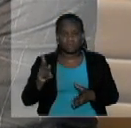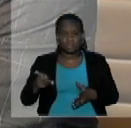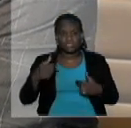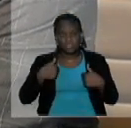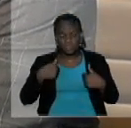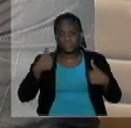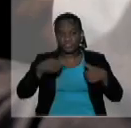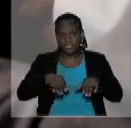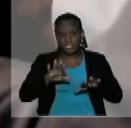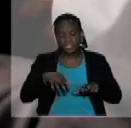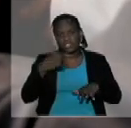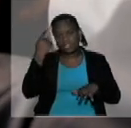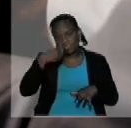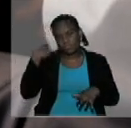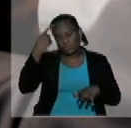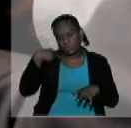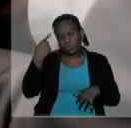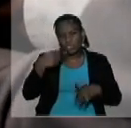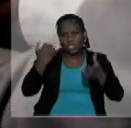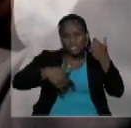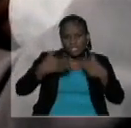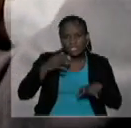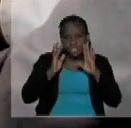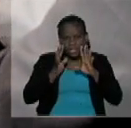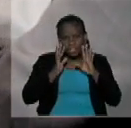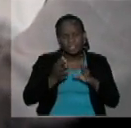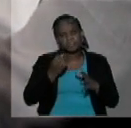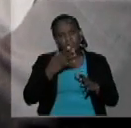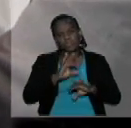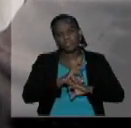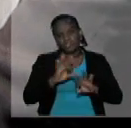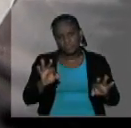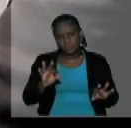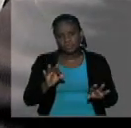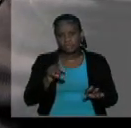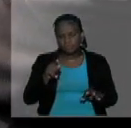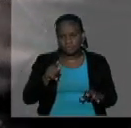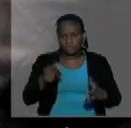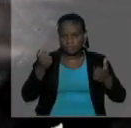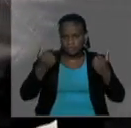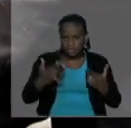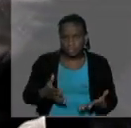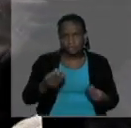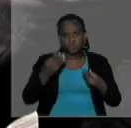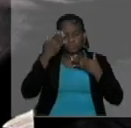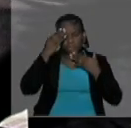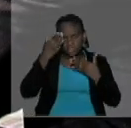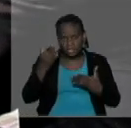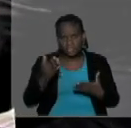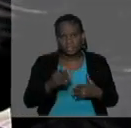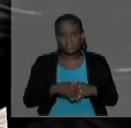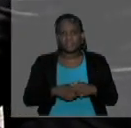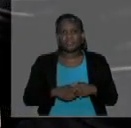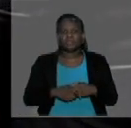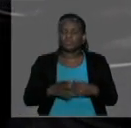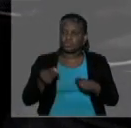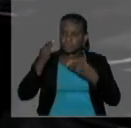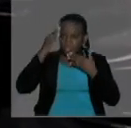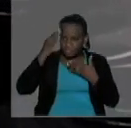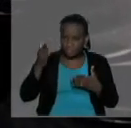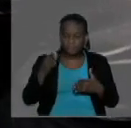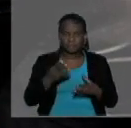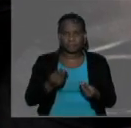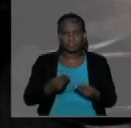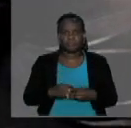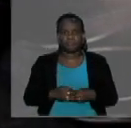olha, eu ficaria aqui horas e horas ouvindo o senhor. É maravilhoso ter essa oportunidade. Muito obrigado por isso. Obrigado a vocês. Obrigado,